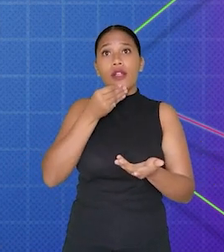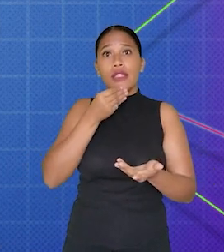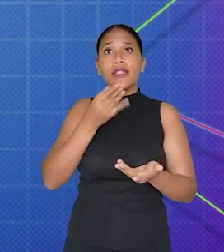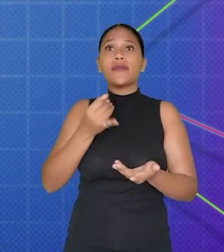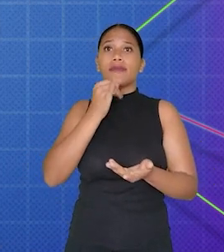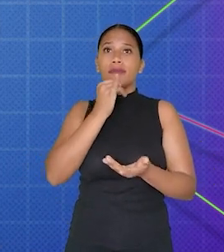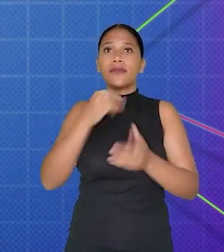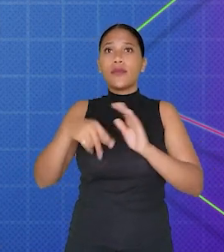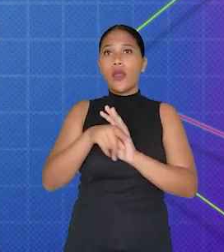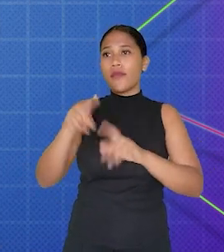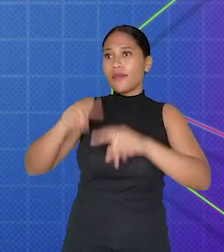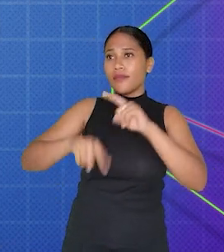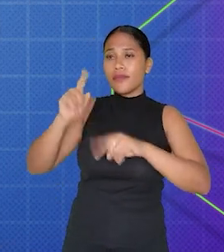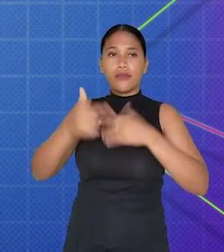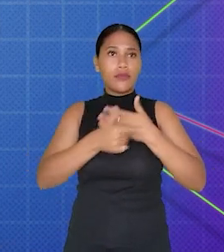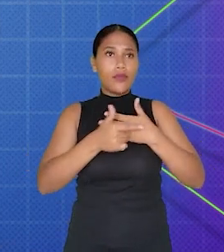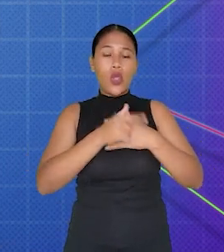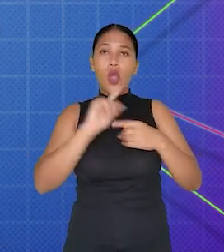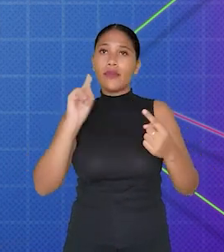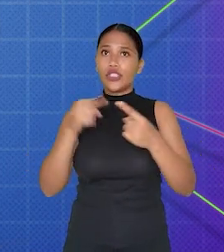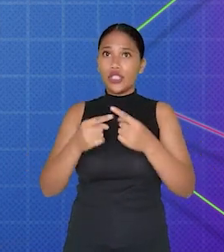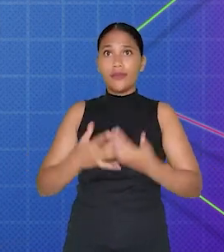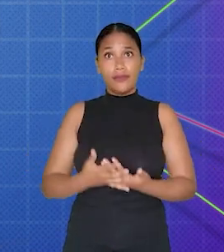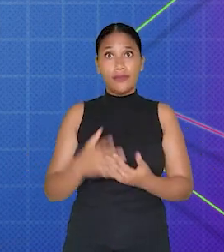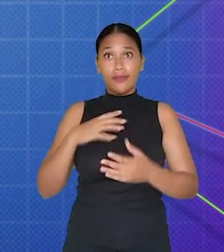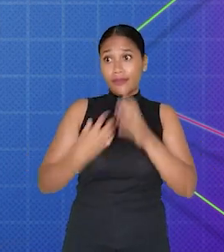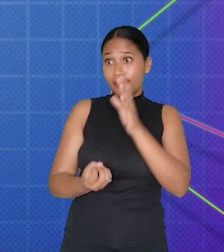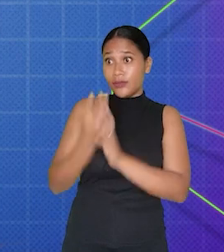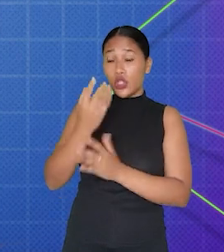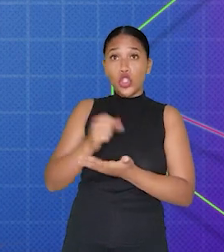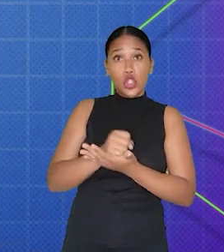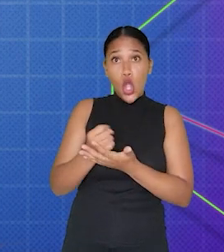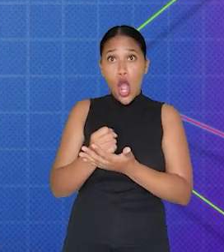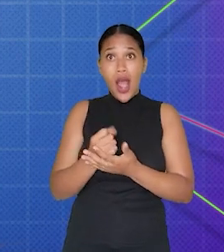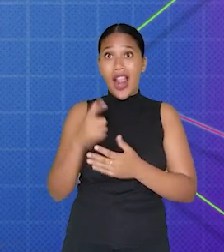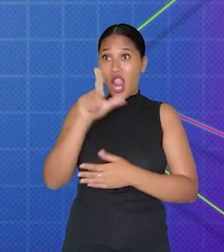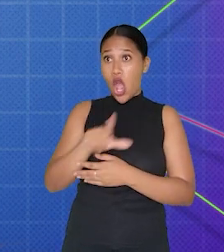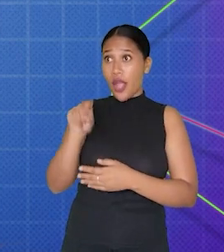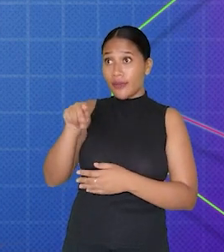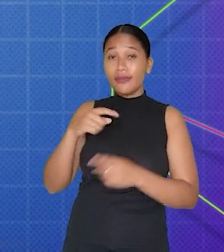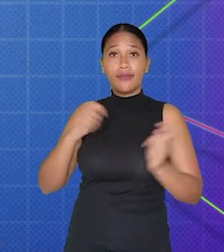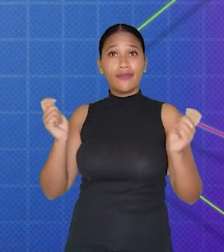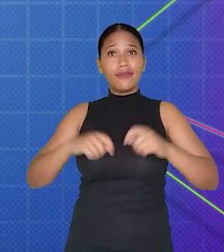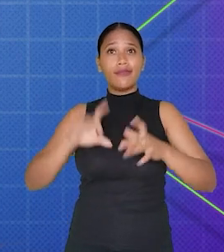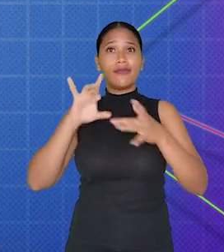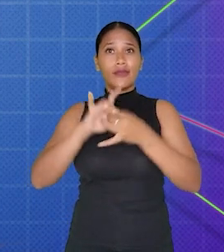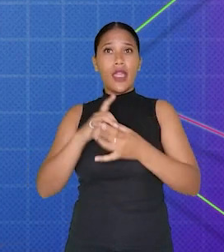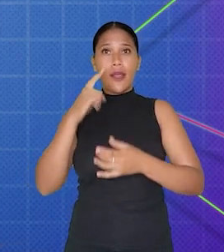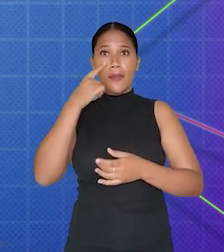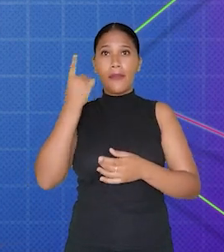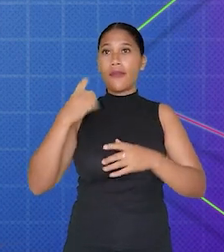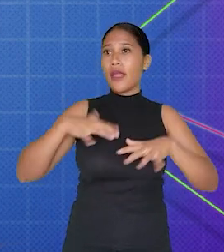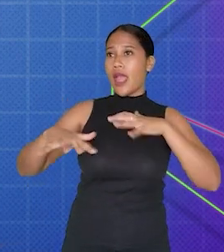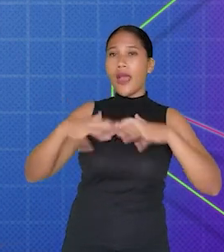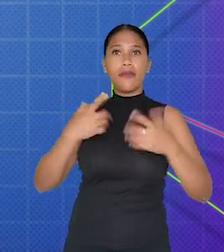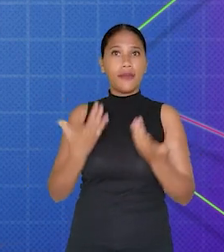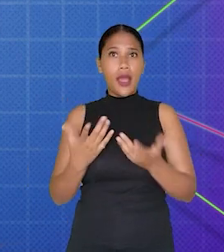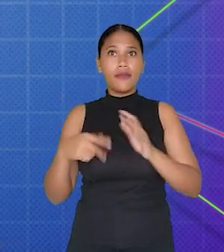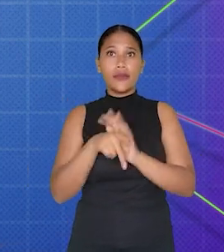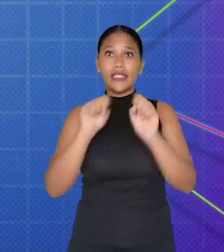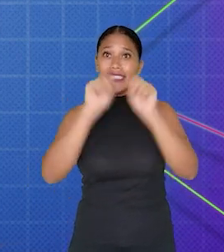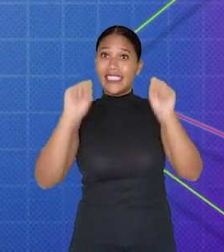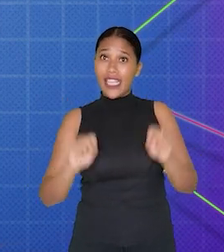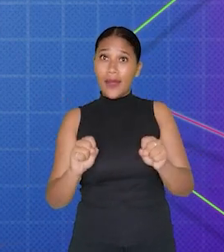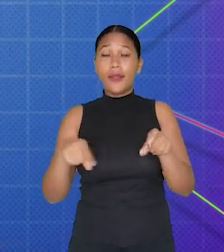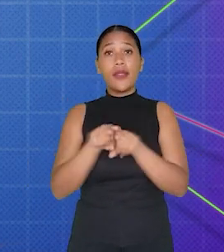do jogo, tais como personagens, itens, habilidades e objetivos. Na criação de jogos, a lógica interna pode envolver a definição de mecânicas